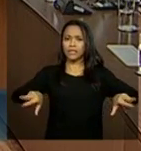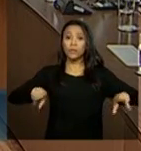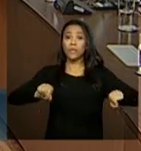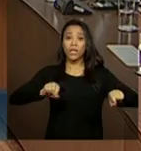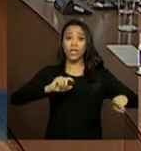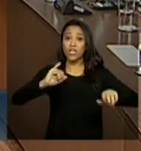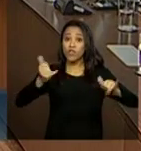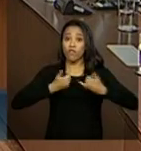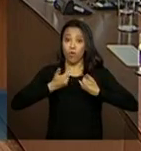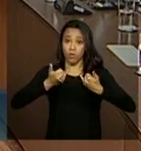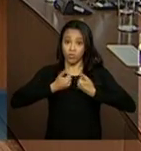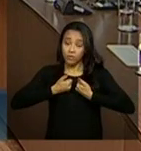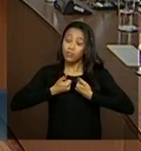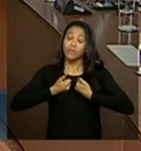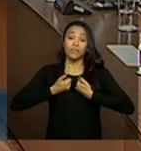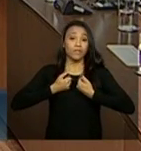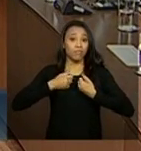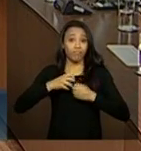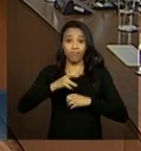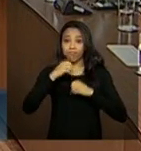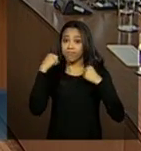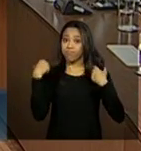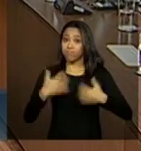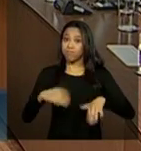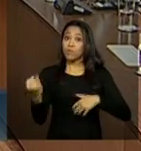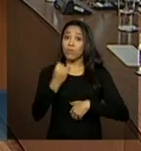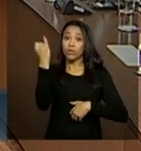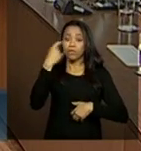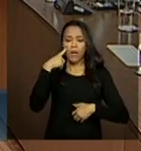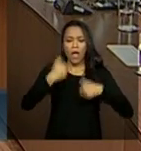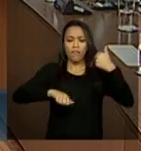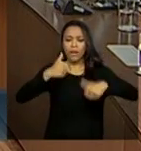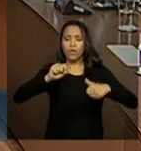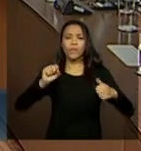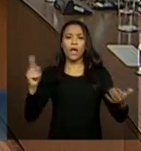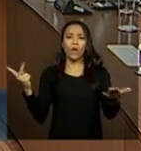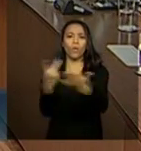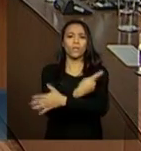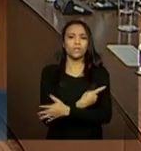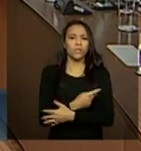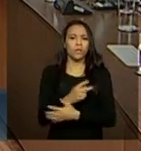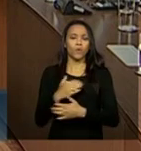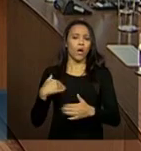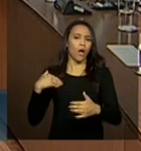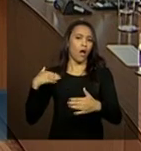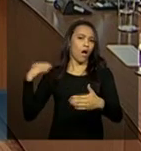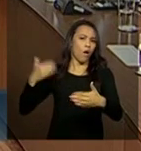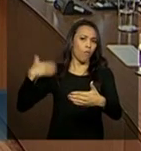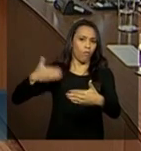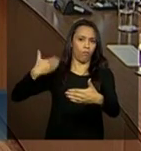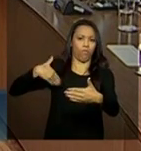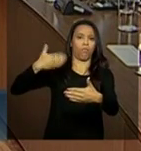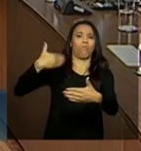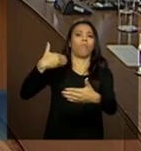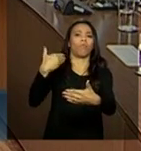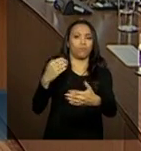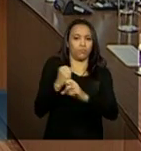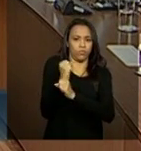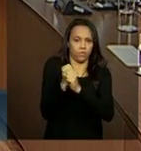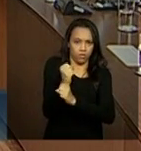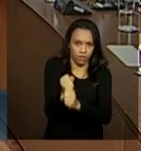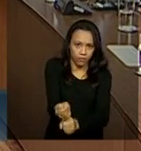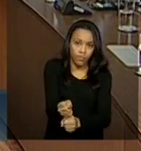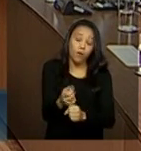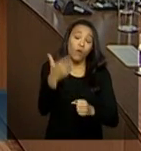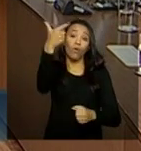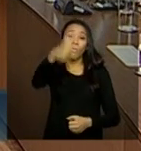extremamente poderoso para a gente avaliar dinâmica, tendência, os acontecimentos nesse espaço. Eu vou destacar alguns